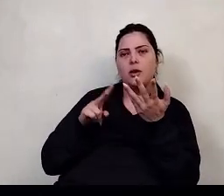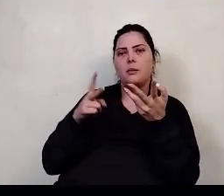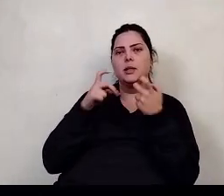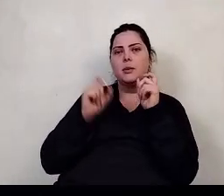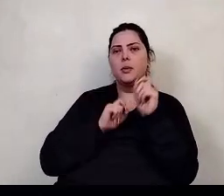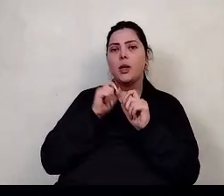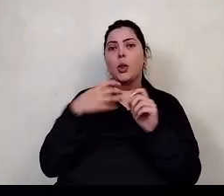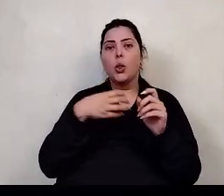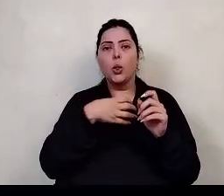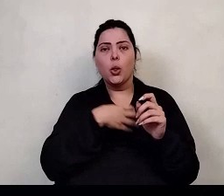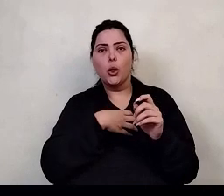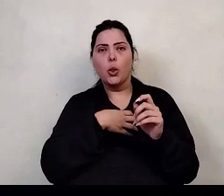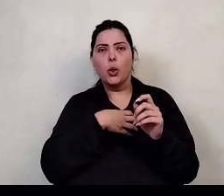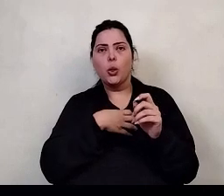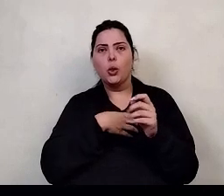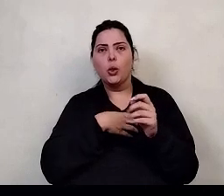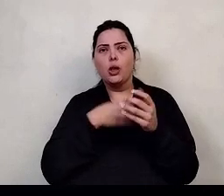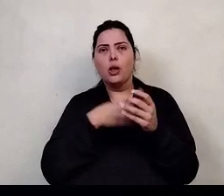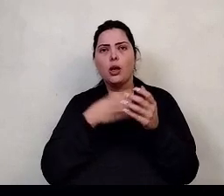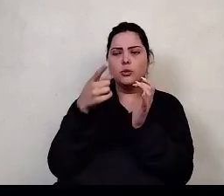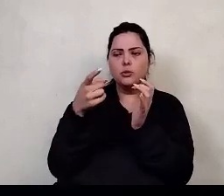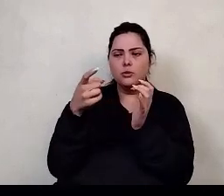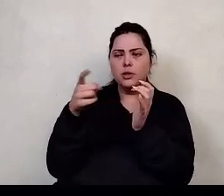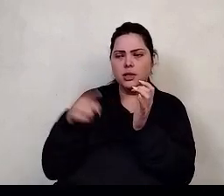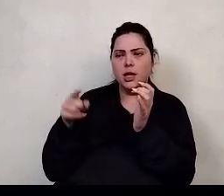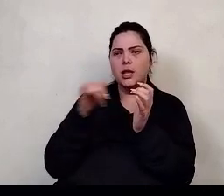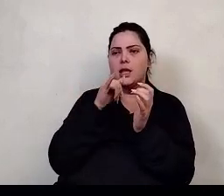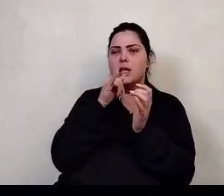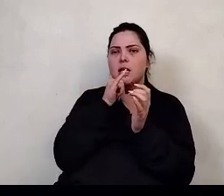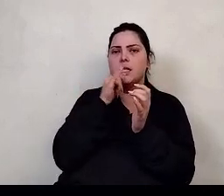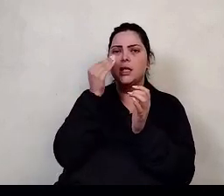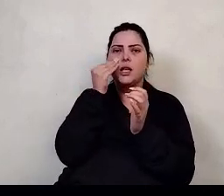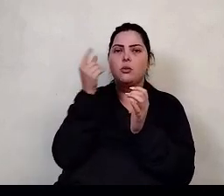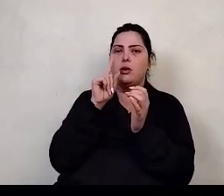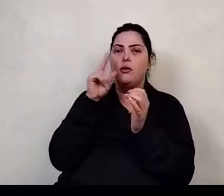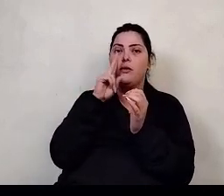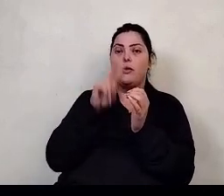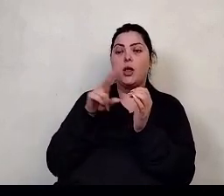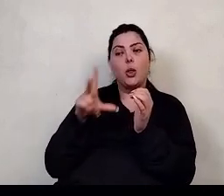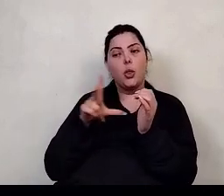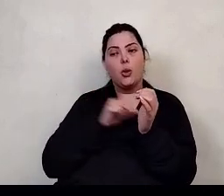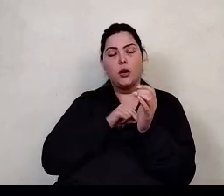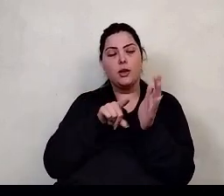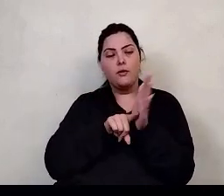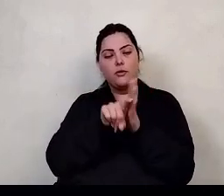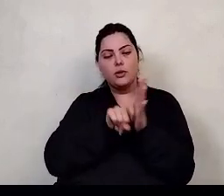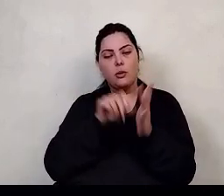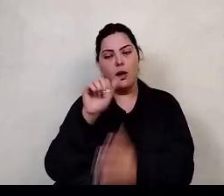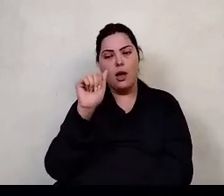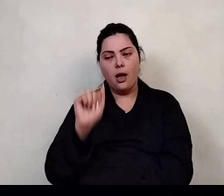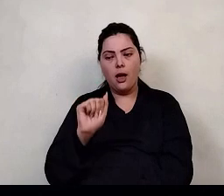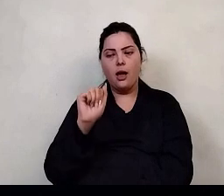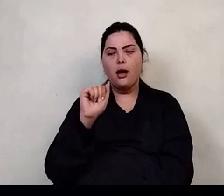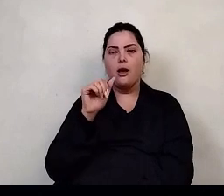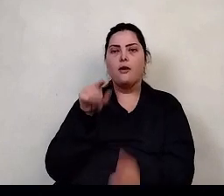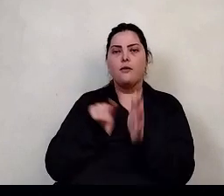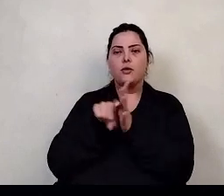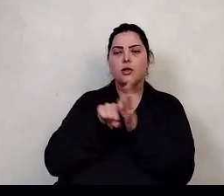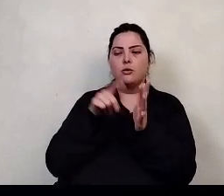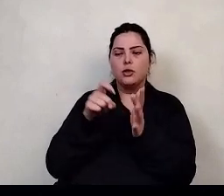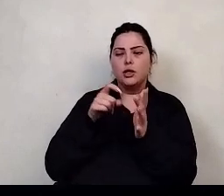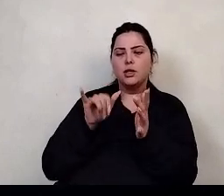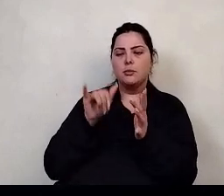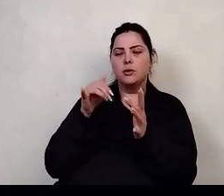Y, Z e o método ABC estão sendo testados. Não, eles vão enxergar que, opa, a funcionalidade A e o cenário X, Y, Z está sendo